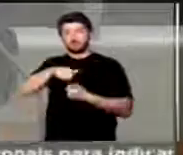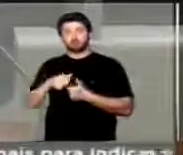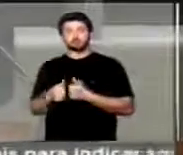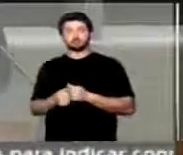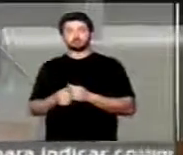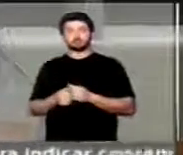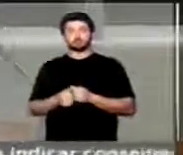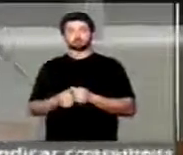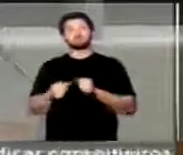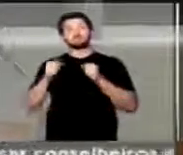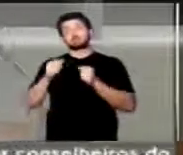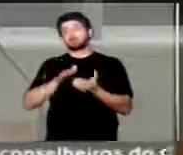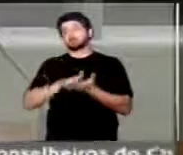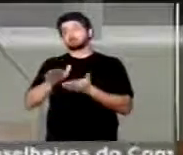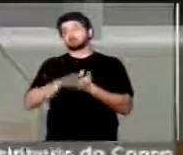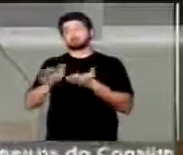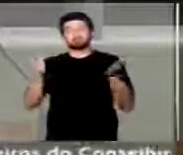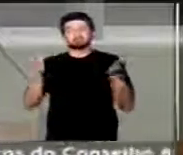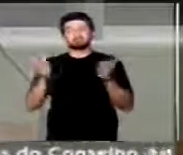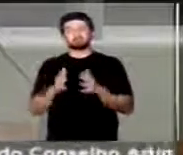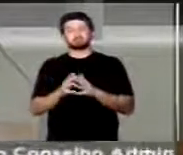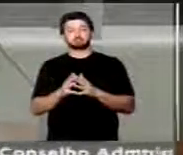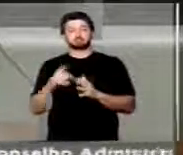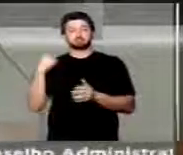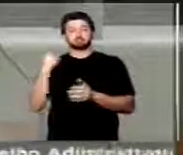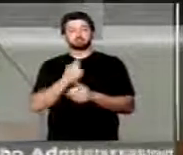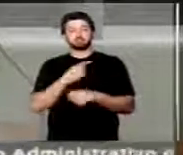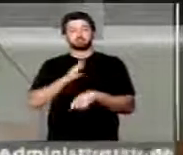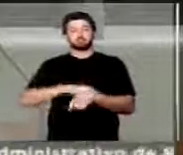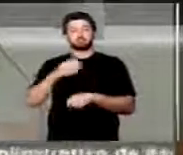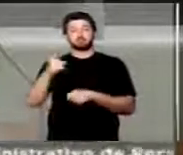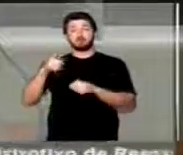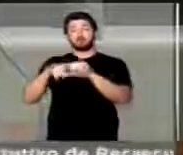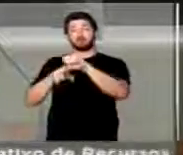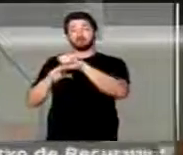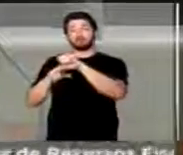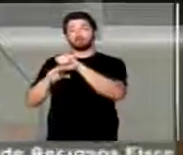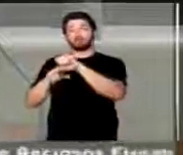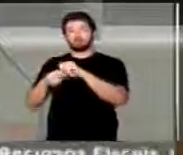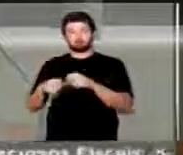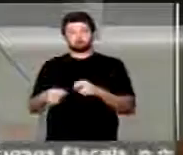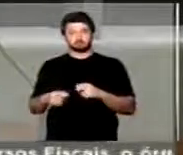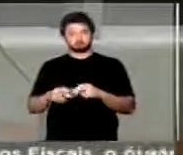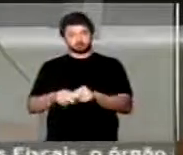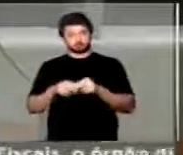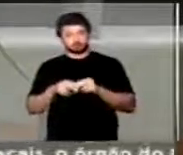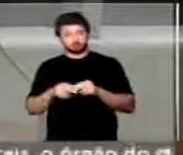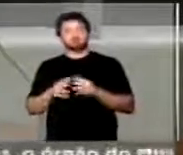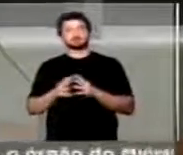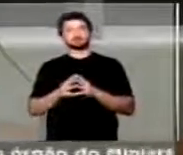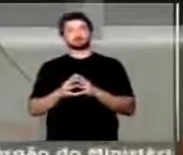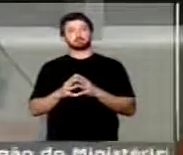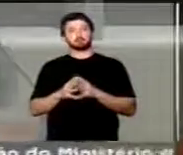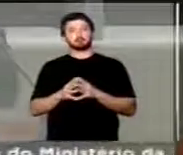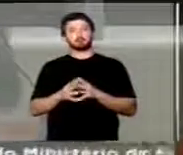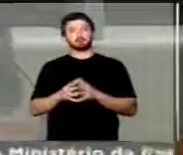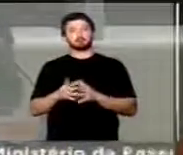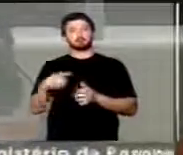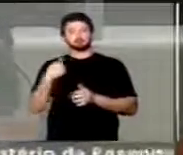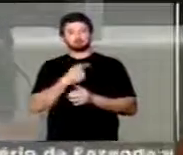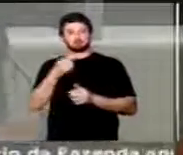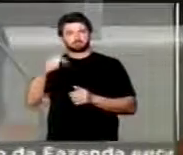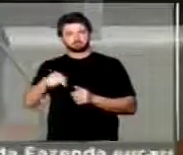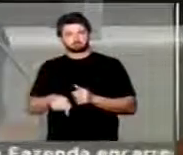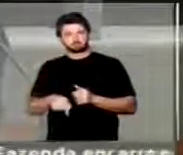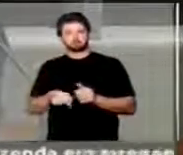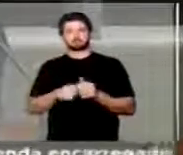internacional e podem emiti-la, nós somos os mais dependentes. Por isso, nós não estamos